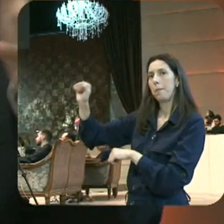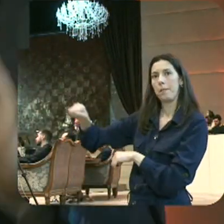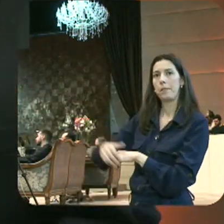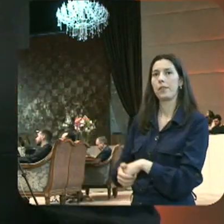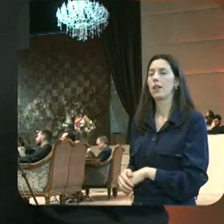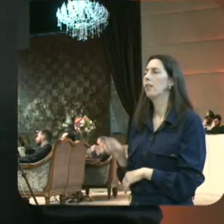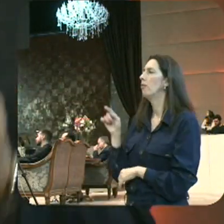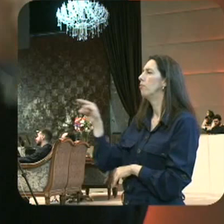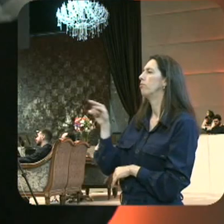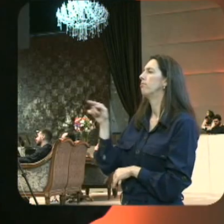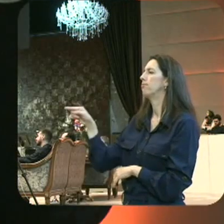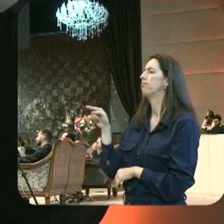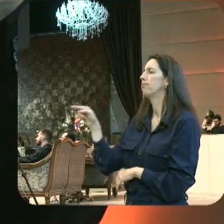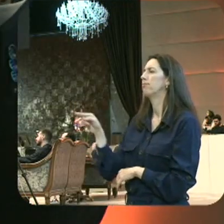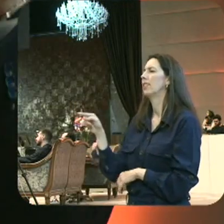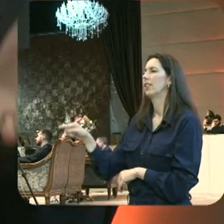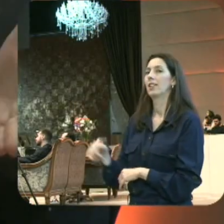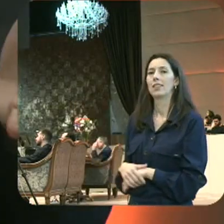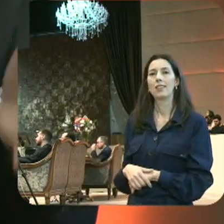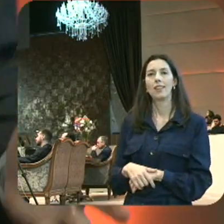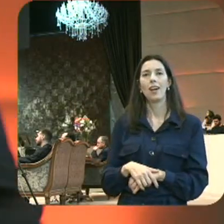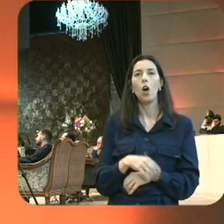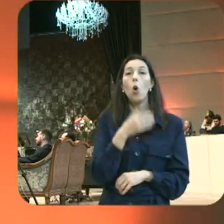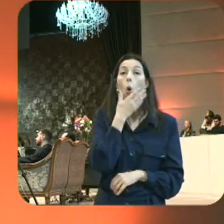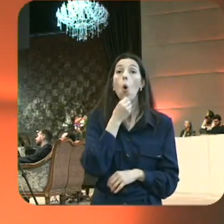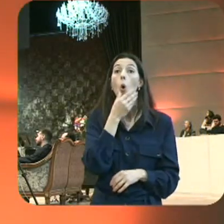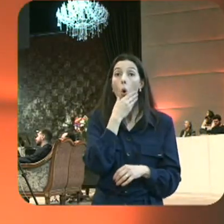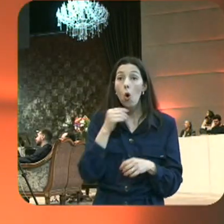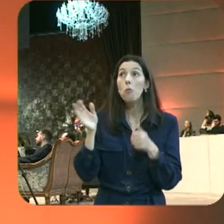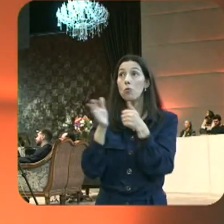Aí fiquei lá, tal. Mas o homem estava lá.